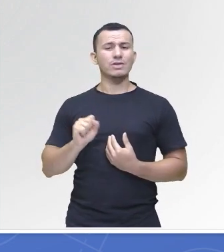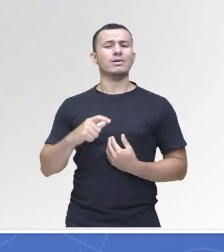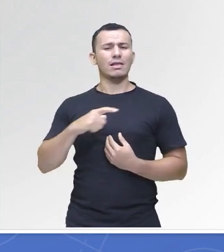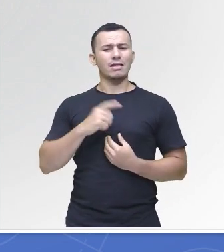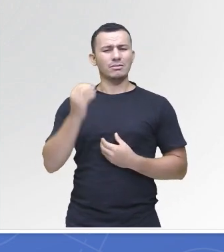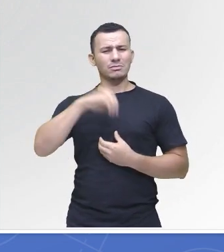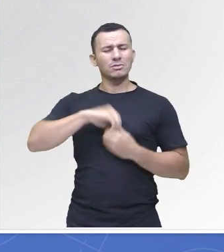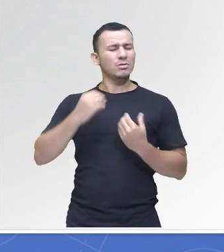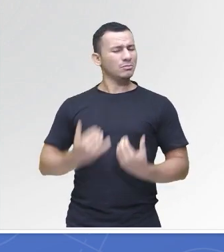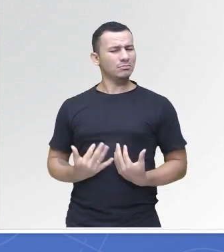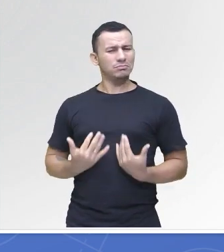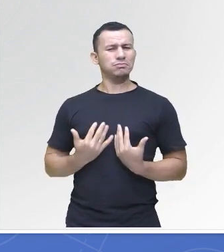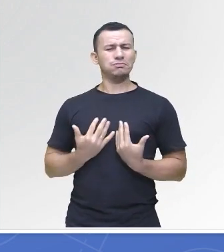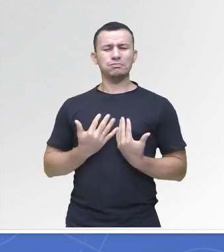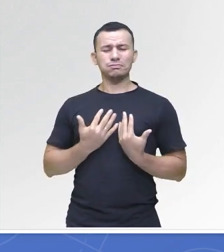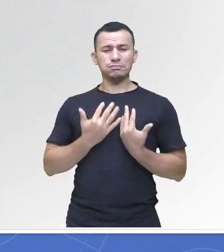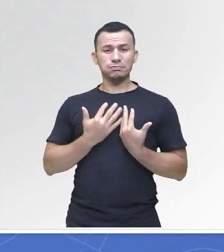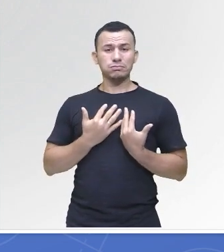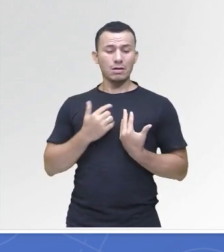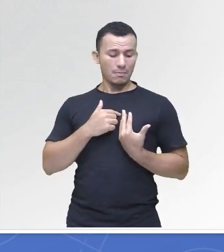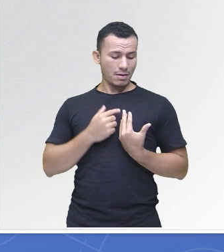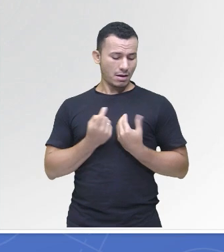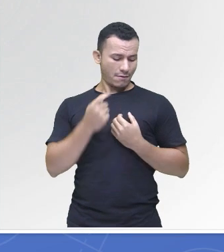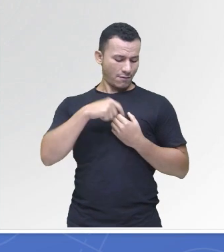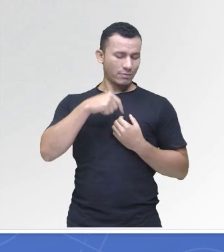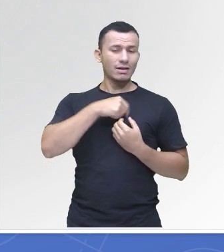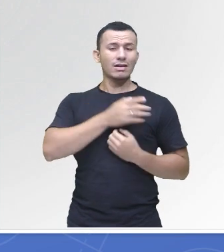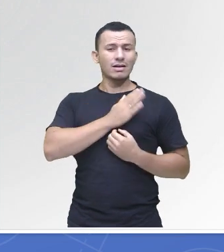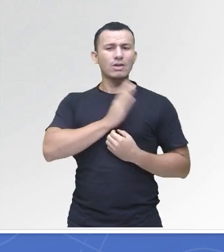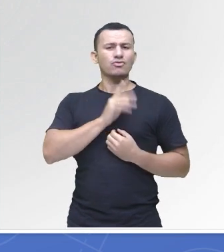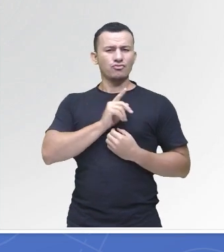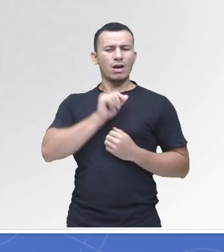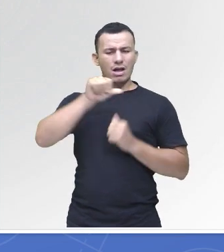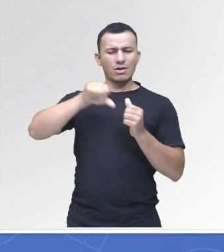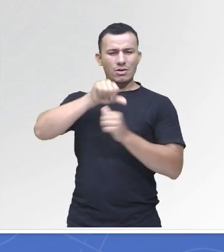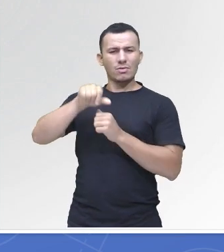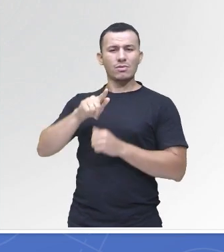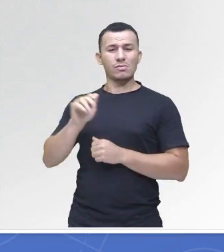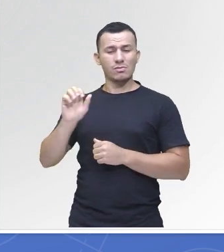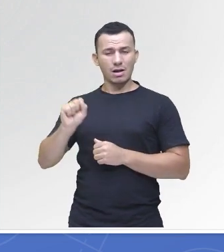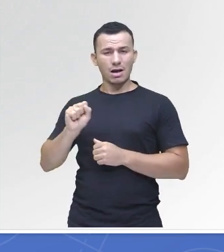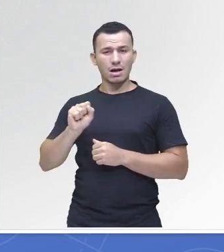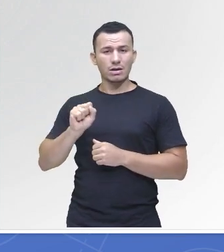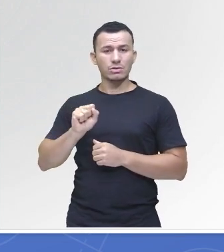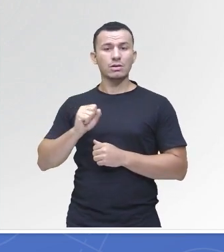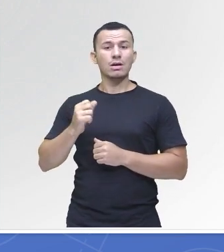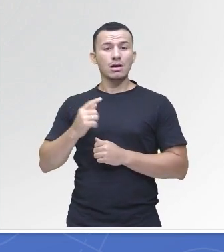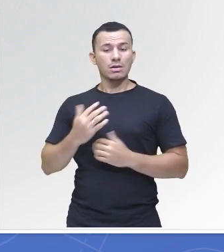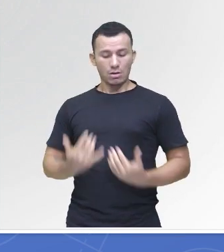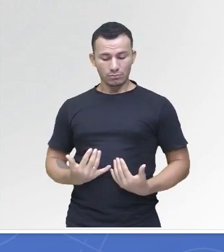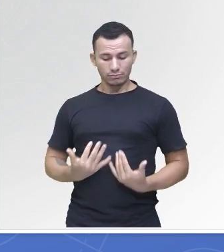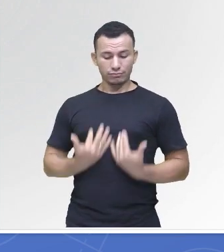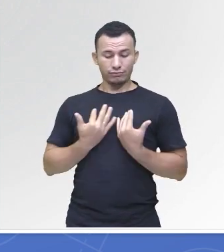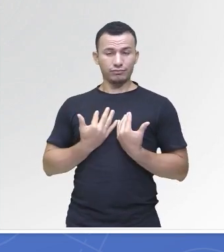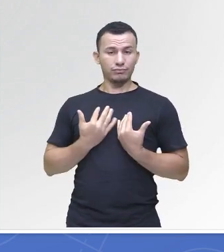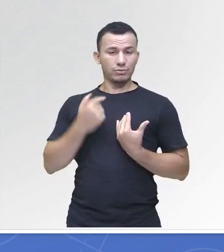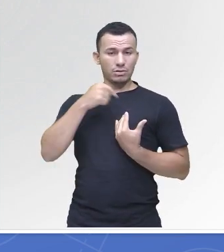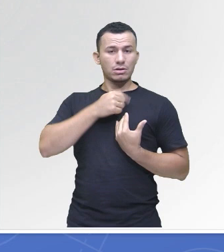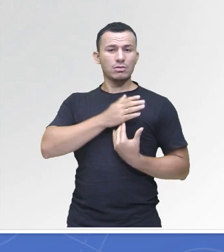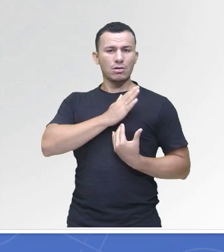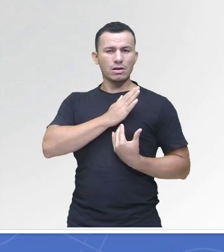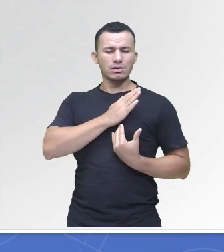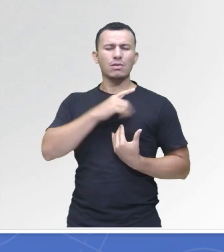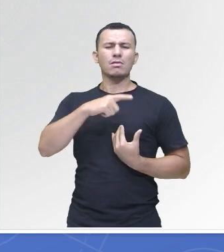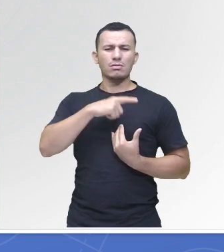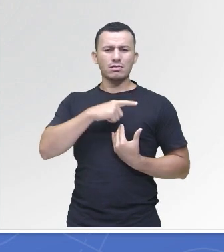realizou ali seu processo metabólico, já realizou a troca gasosa. Então, se ele vem ali do nosso corpo para o coração, ele vem